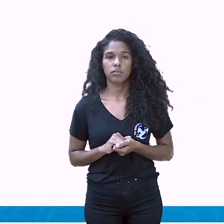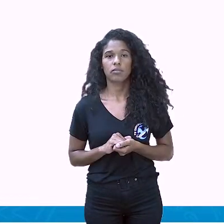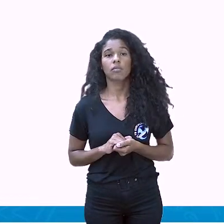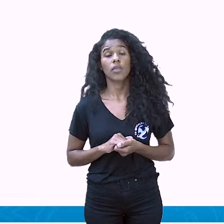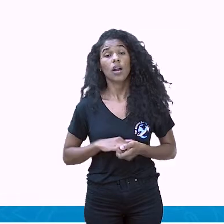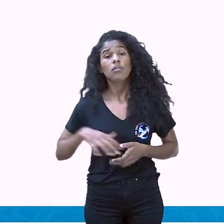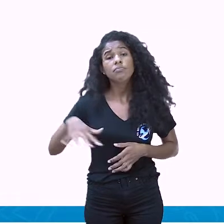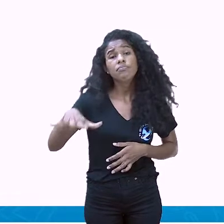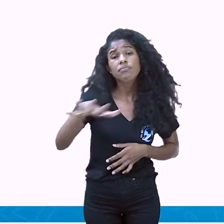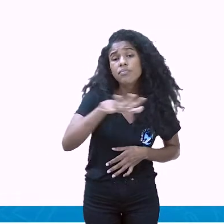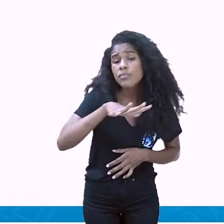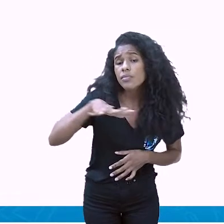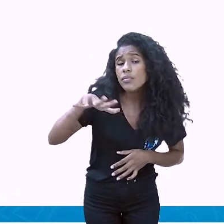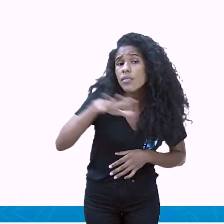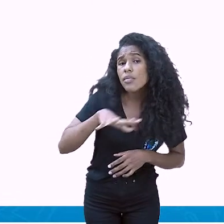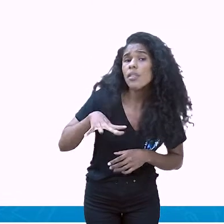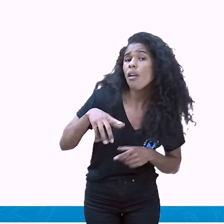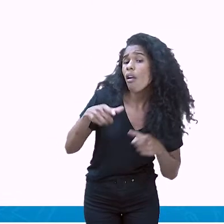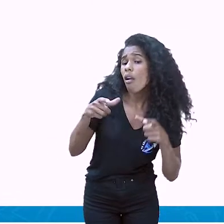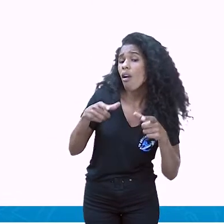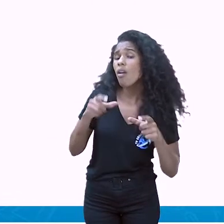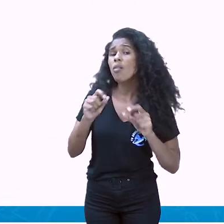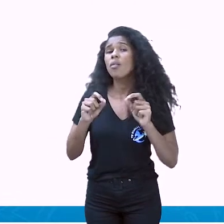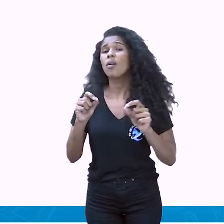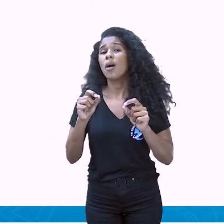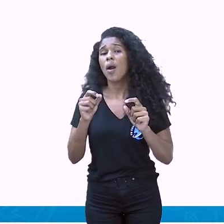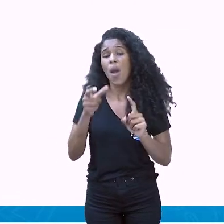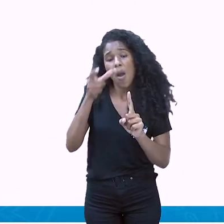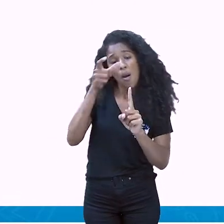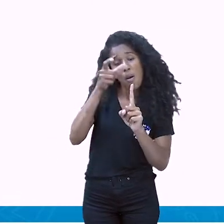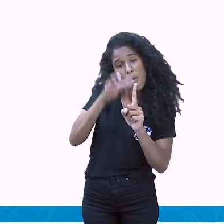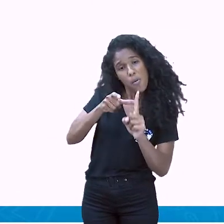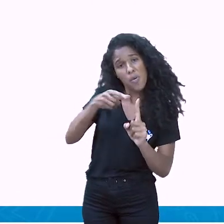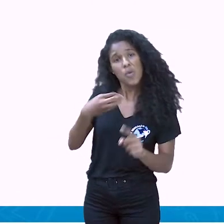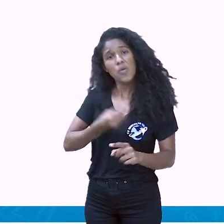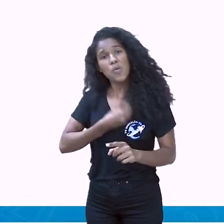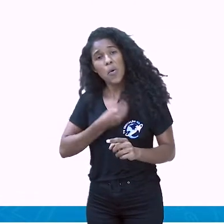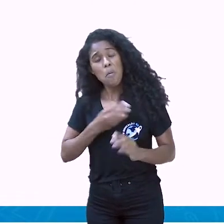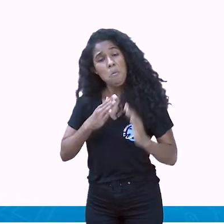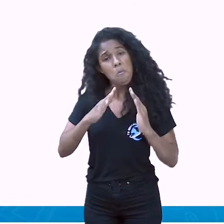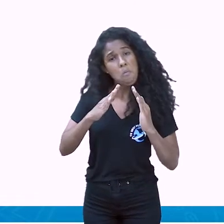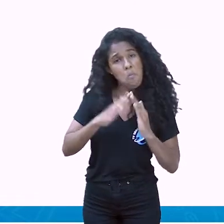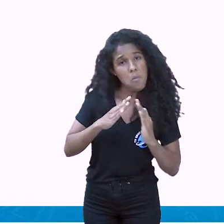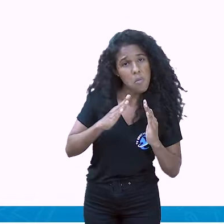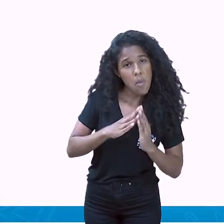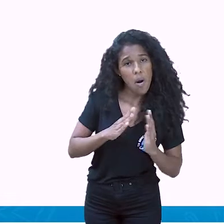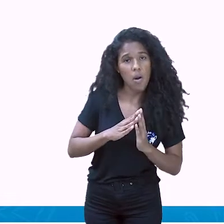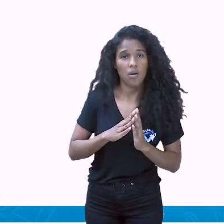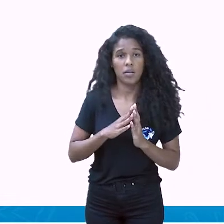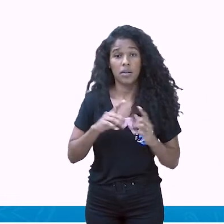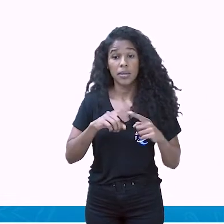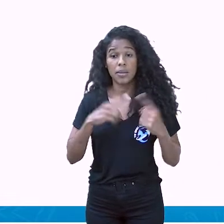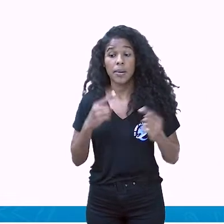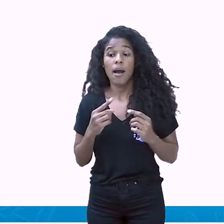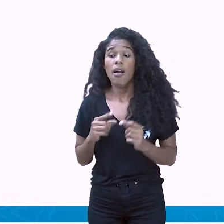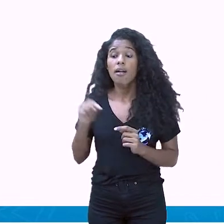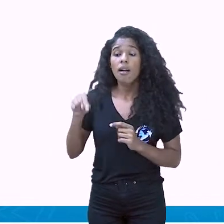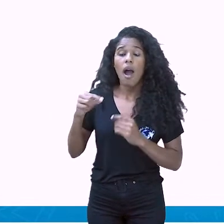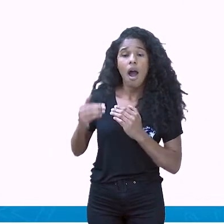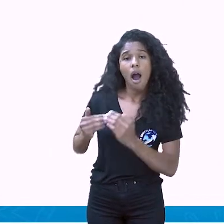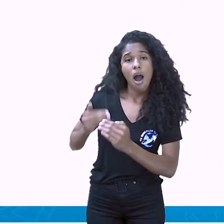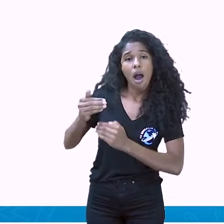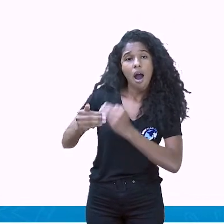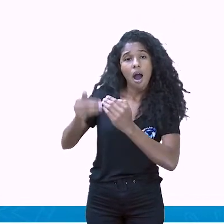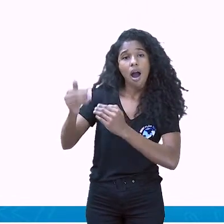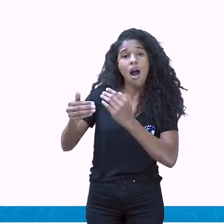espaço é onde os personagens vivem, né? Onde eles moram. Já o enredo é aquela sequência de fatos